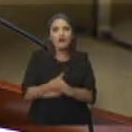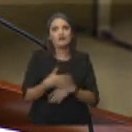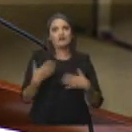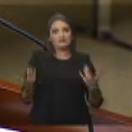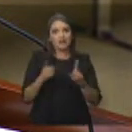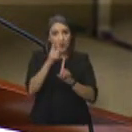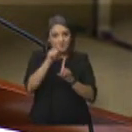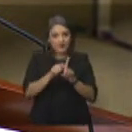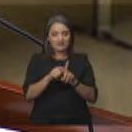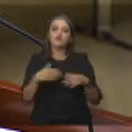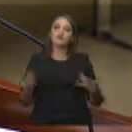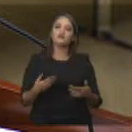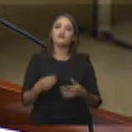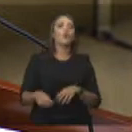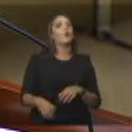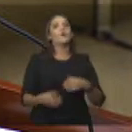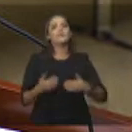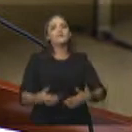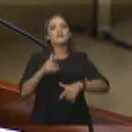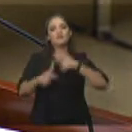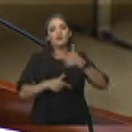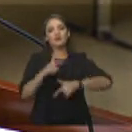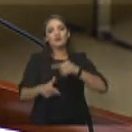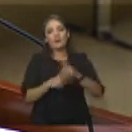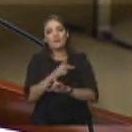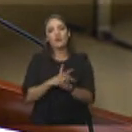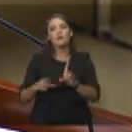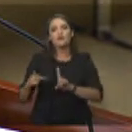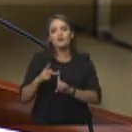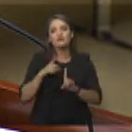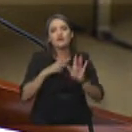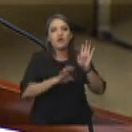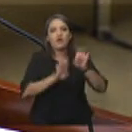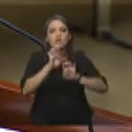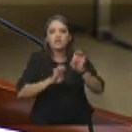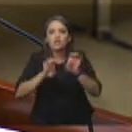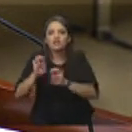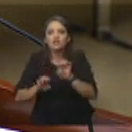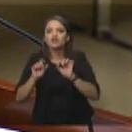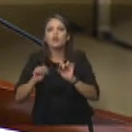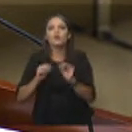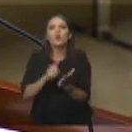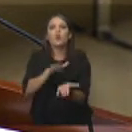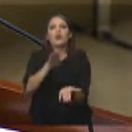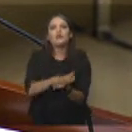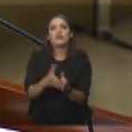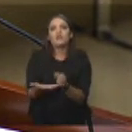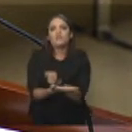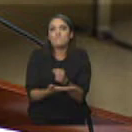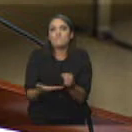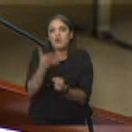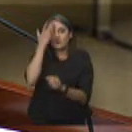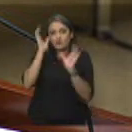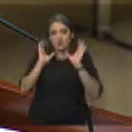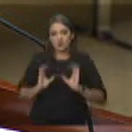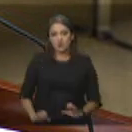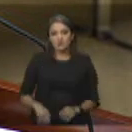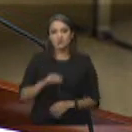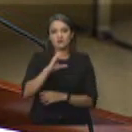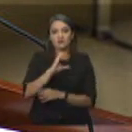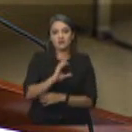qual o Ministério do Trabalho e Previdência se vale especificamente dos dados do Cadastro Base do Cidadão, que é o CBD,